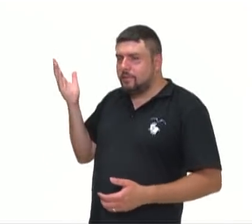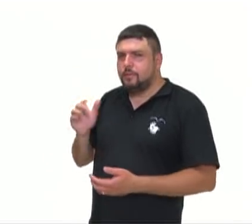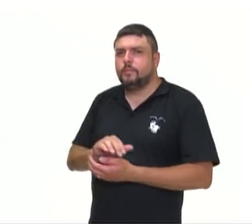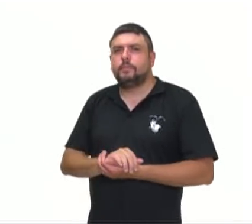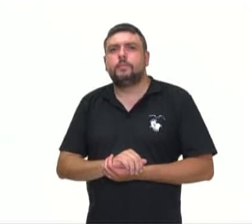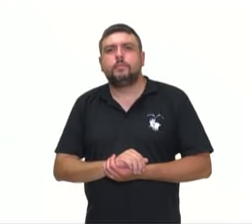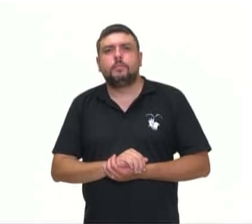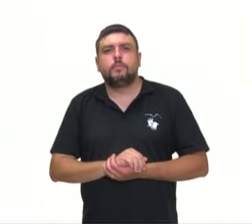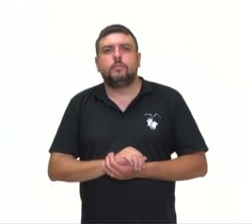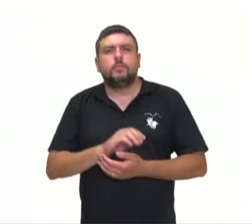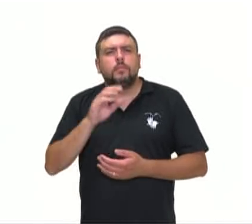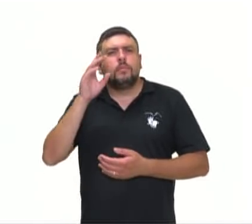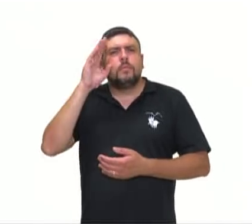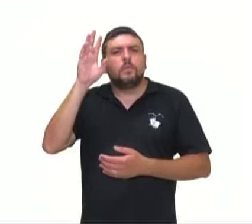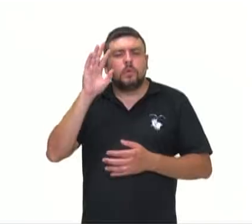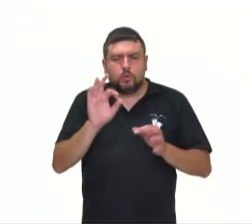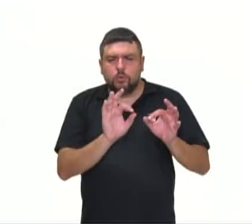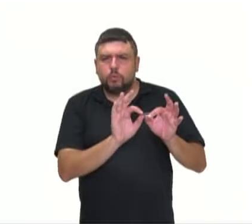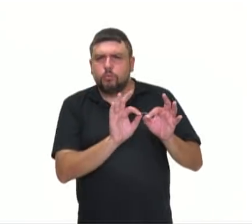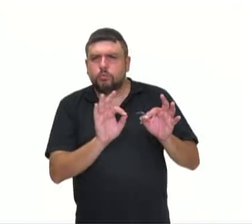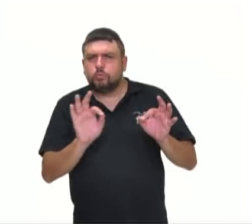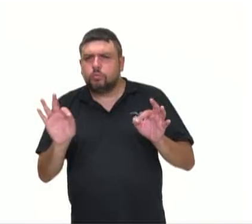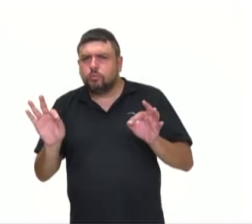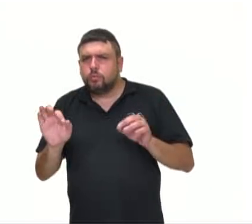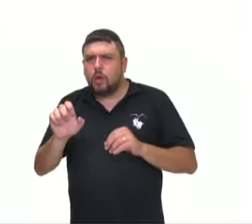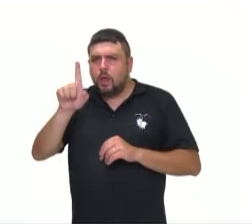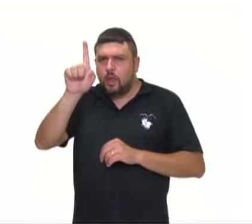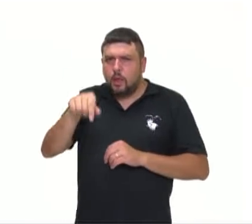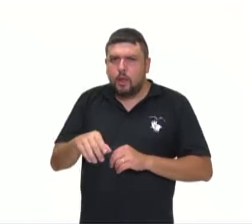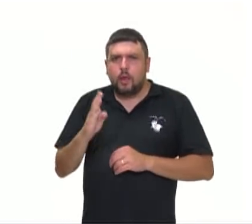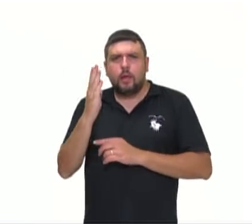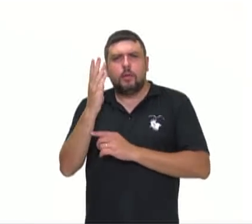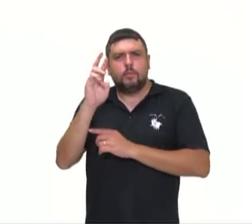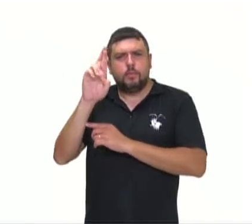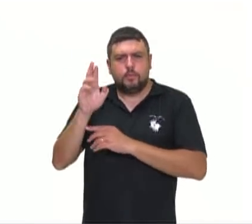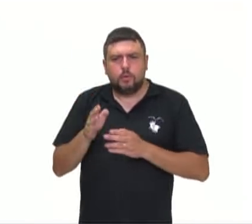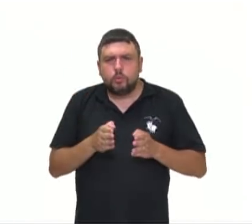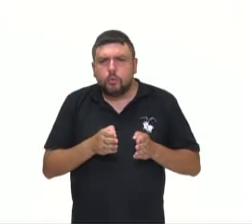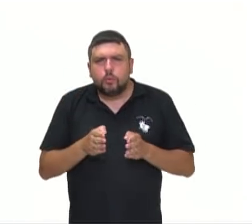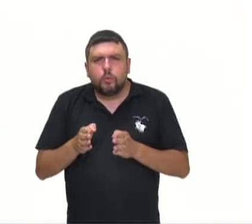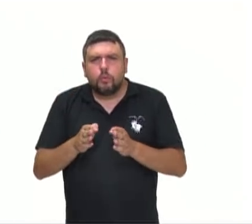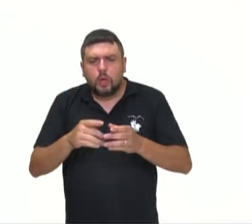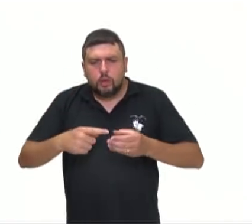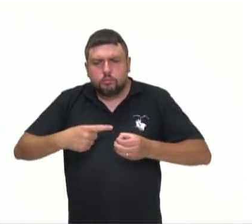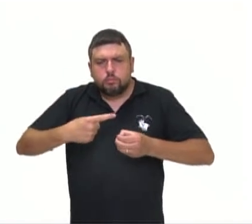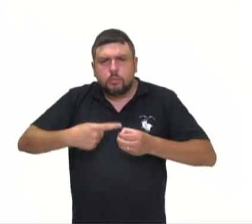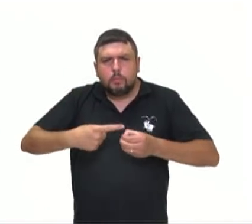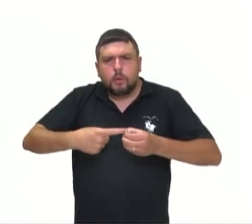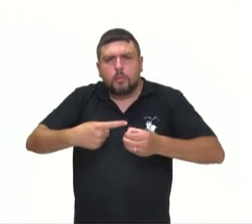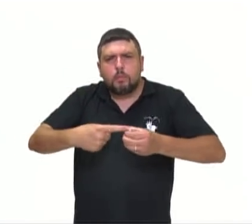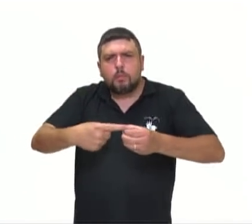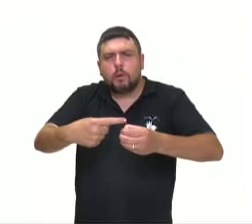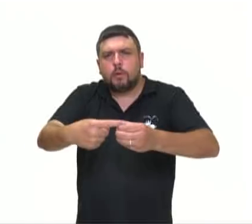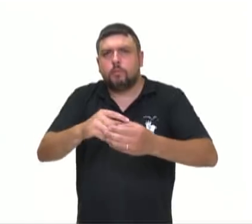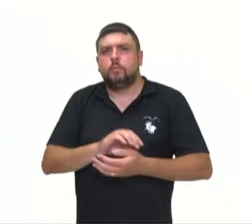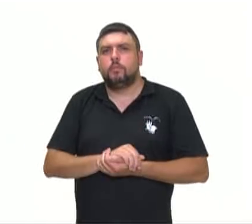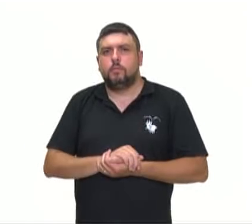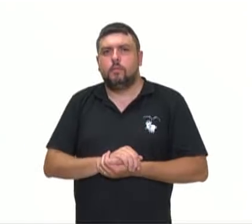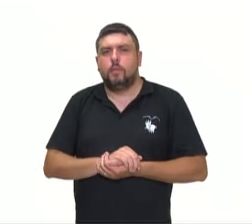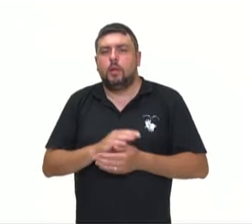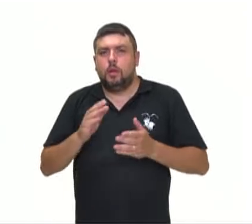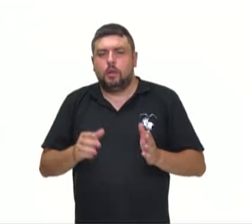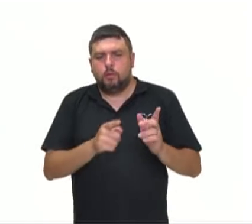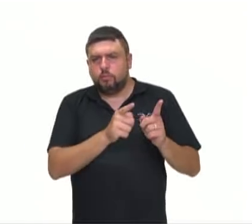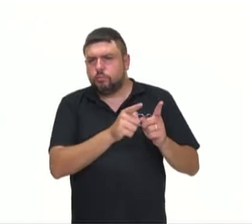figura seguinte represente uma rodovia ligando várias cidades de um estado e que cada intervalo seja uma unidade para